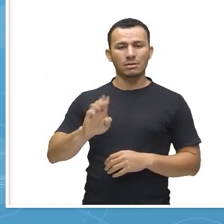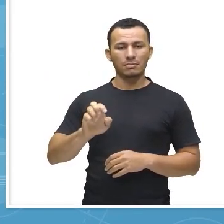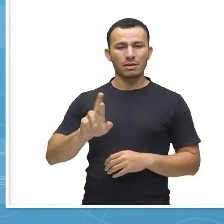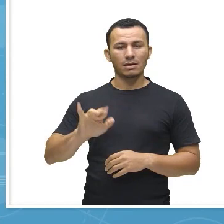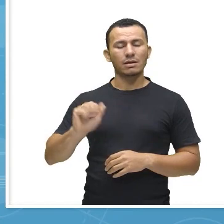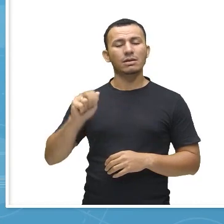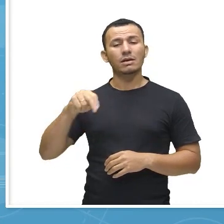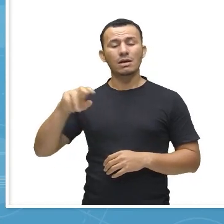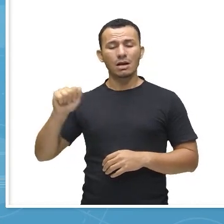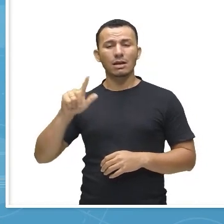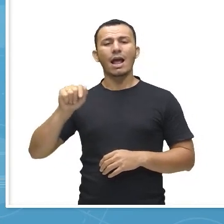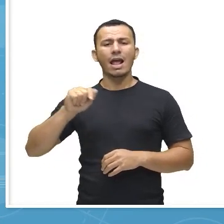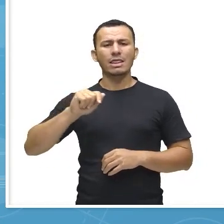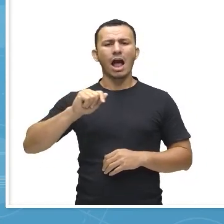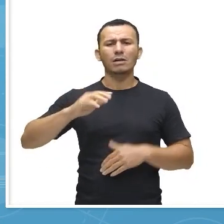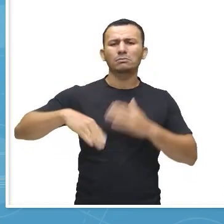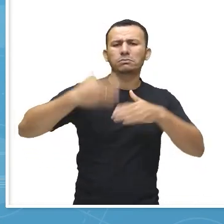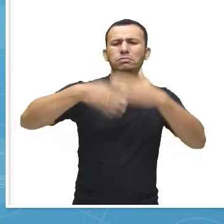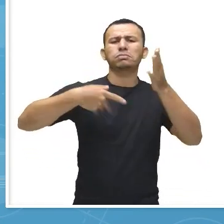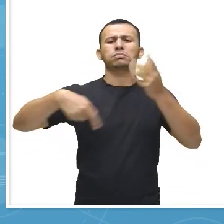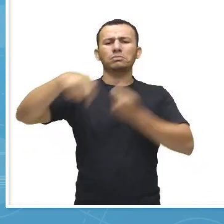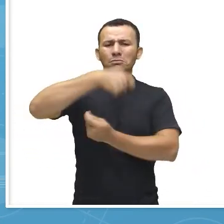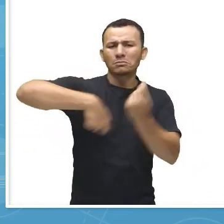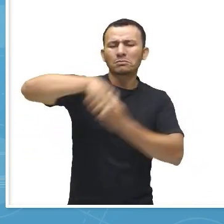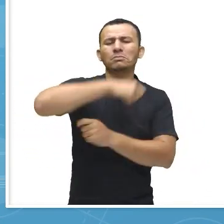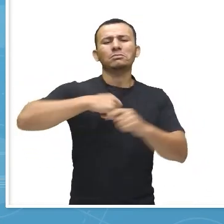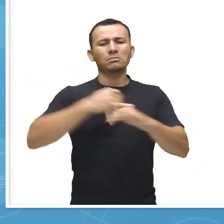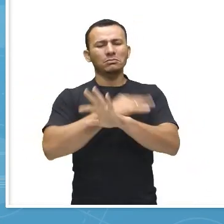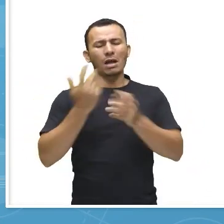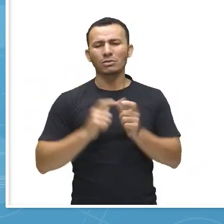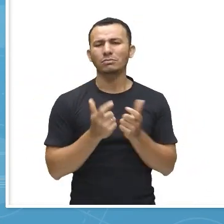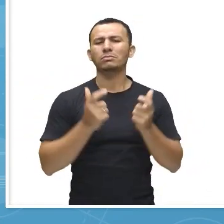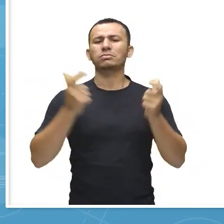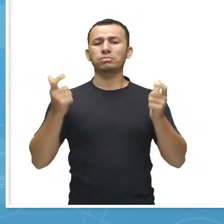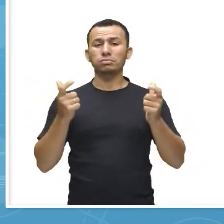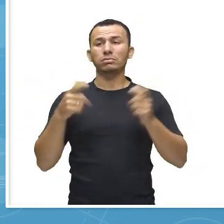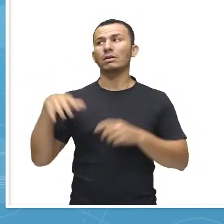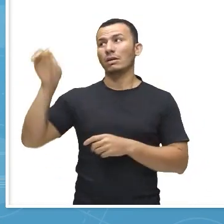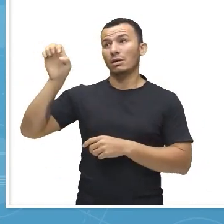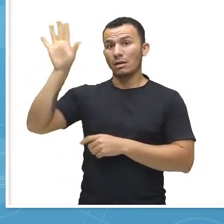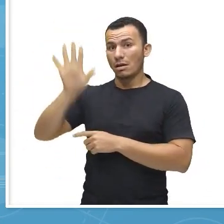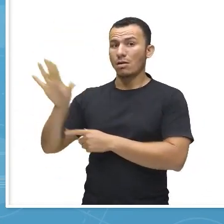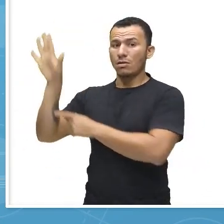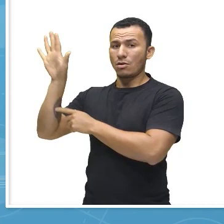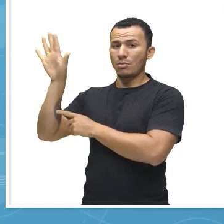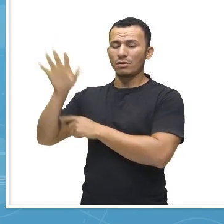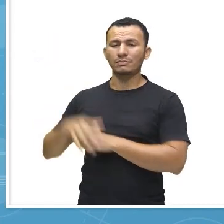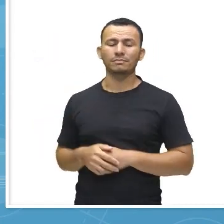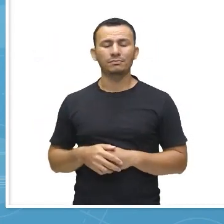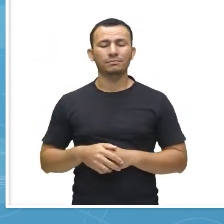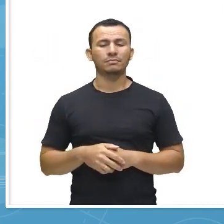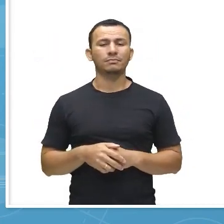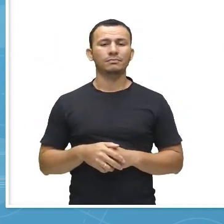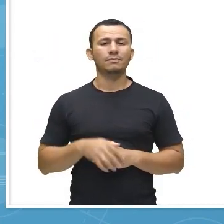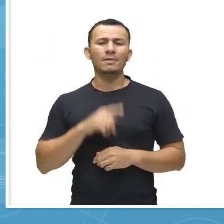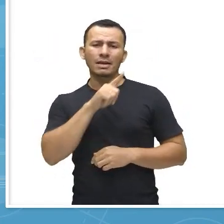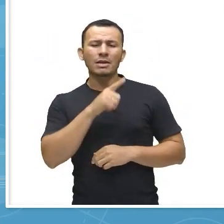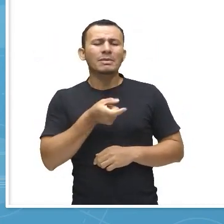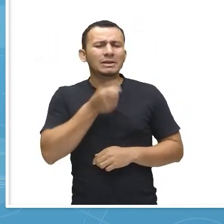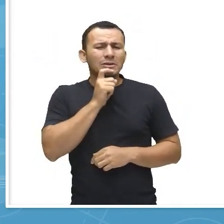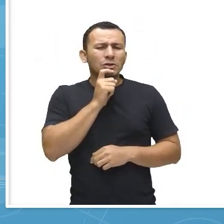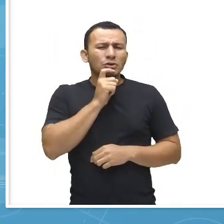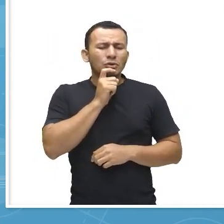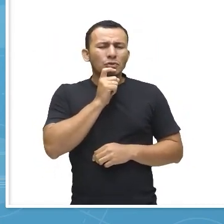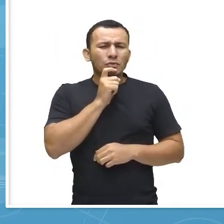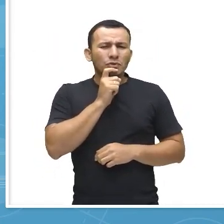mais desenvolvida economicamente está na parte europeia e a parte assim, mais congelada devido